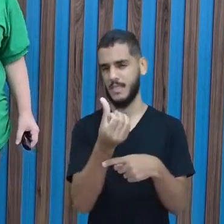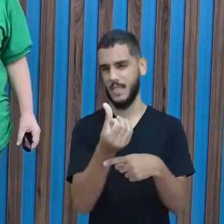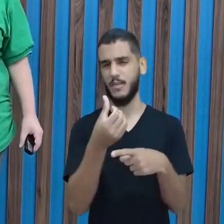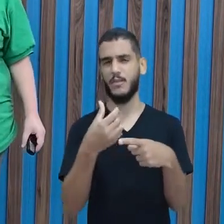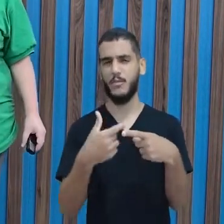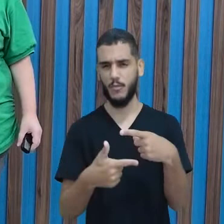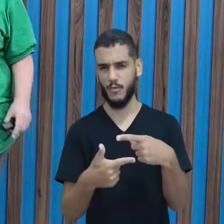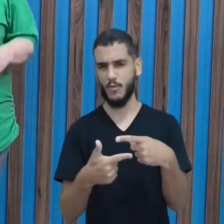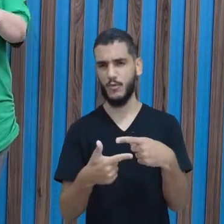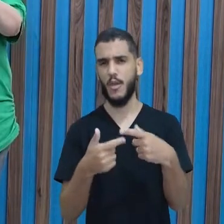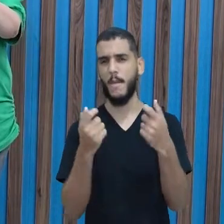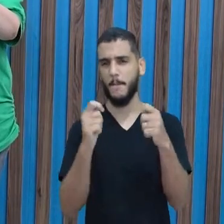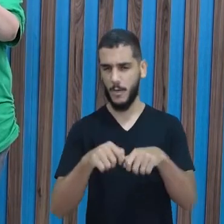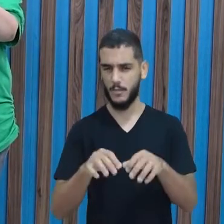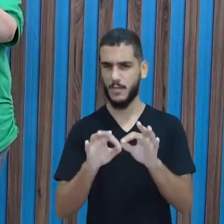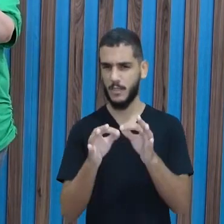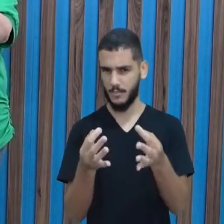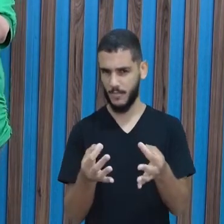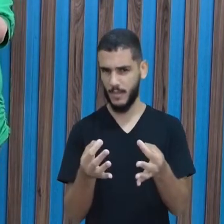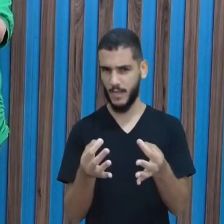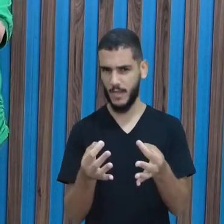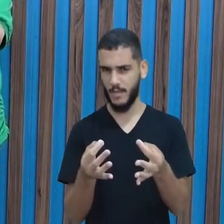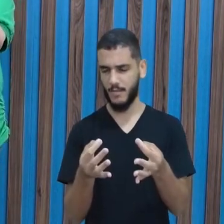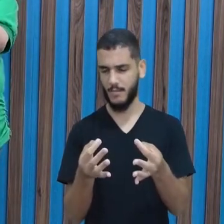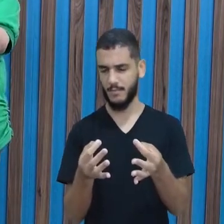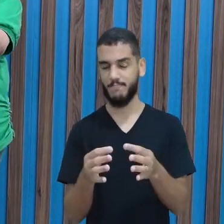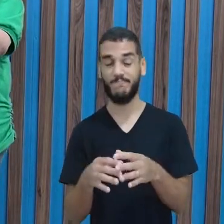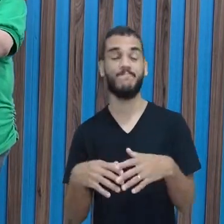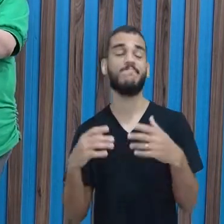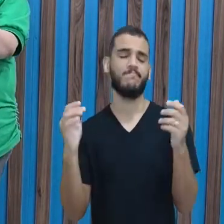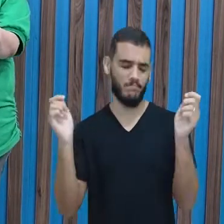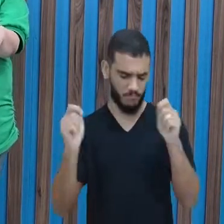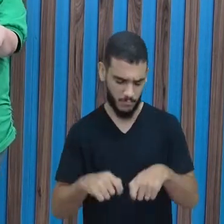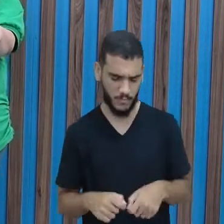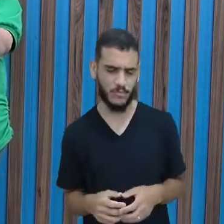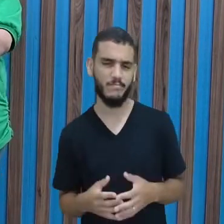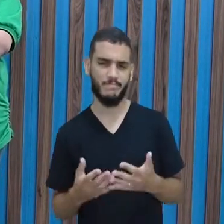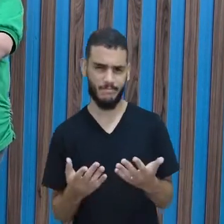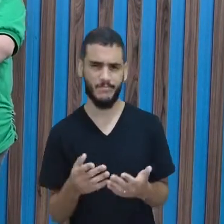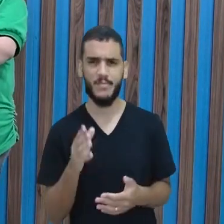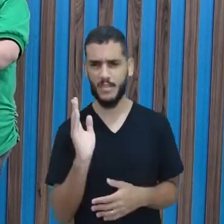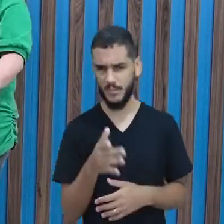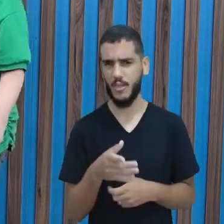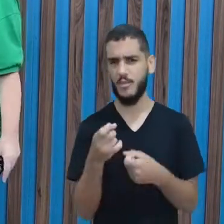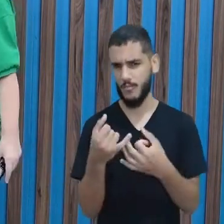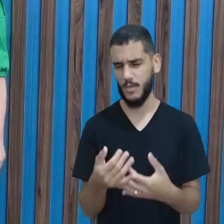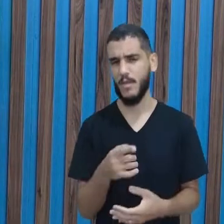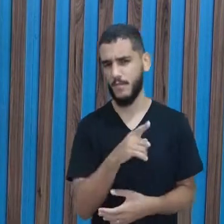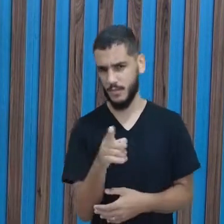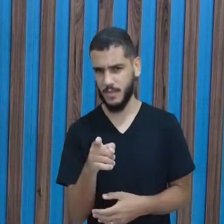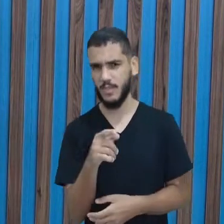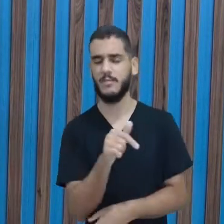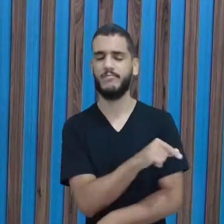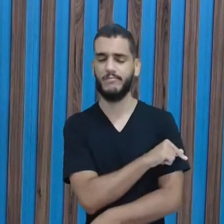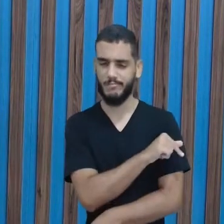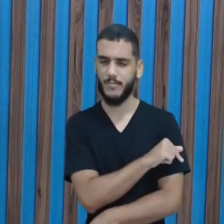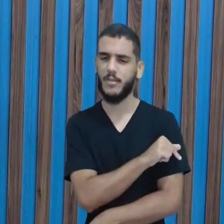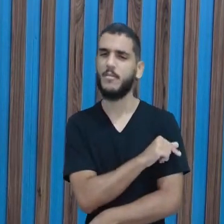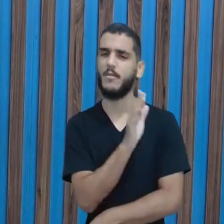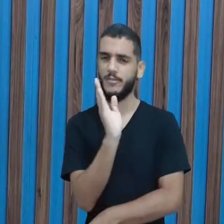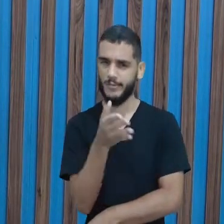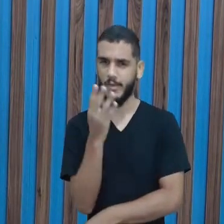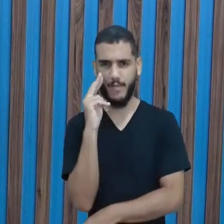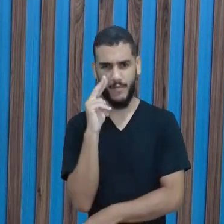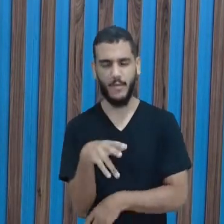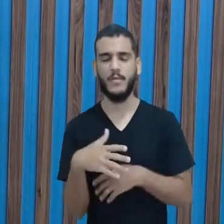simplificar essa fração. Vocês do 7º ano já viram, e eu já fiz uma revisão nas aulas anteriores. Claro que eu posso.